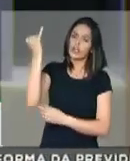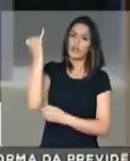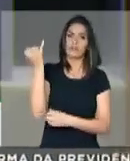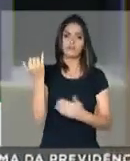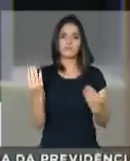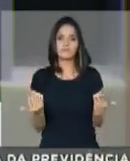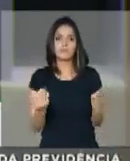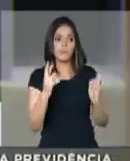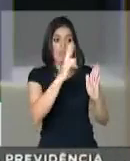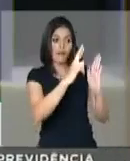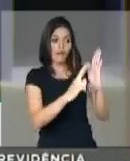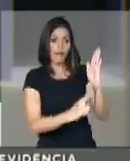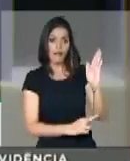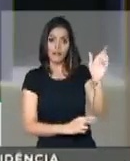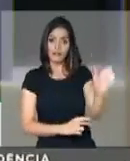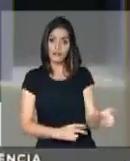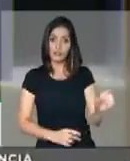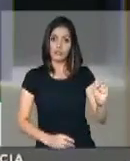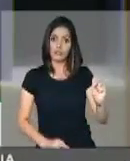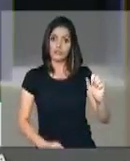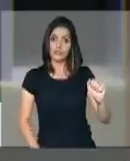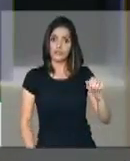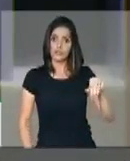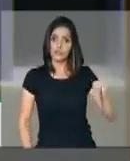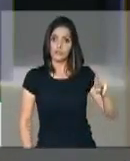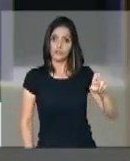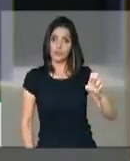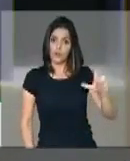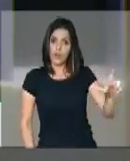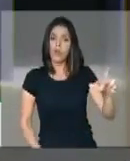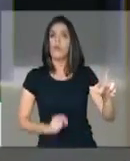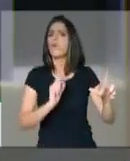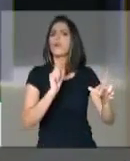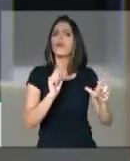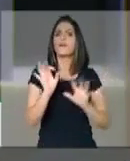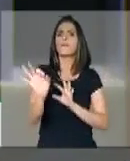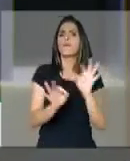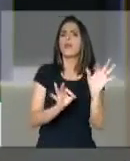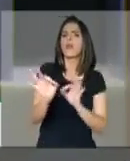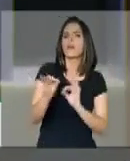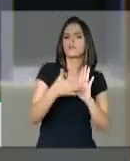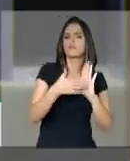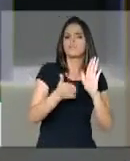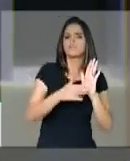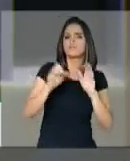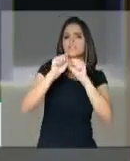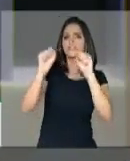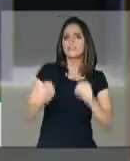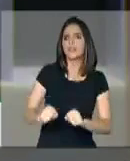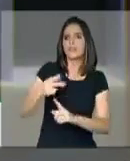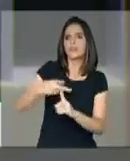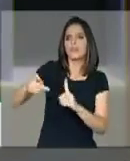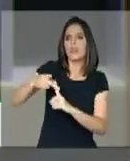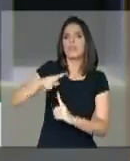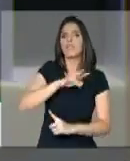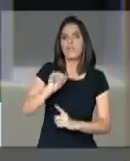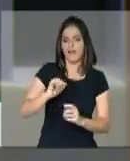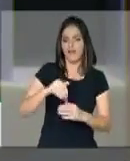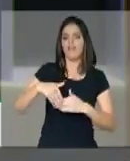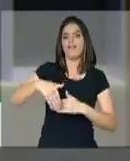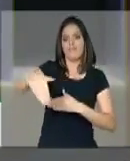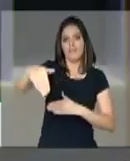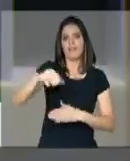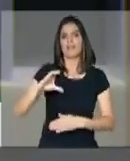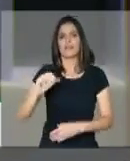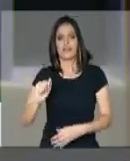do nosso relator prepara o sistema da Previdência Nacional para a sua capitalização